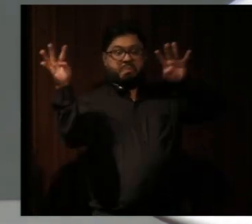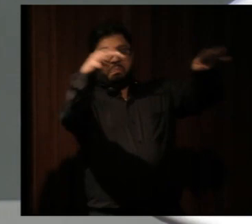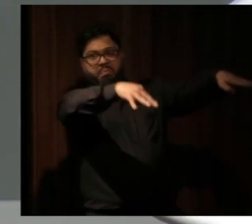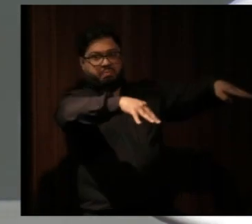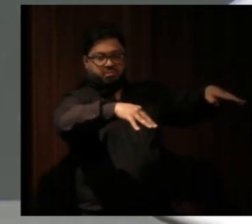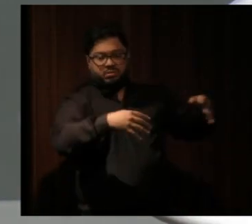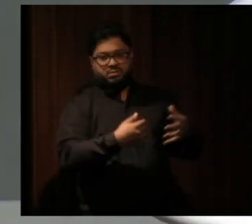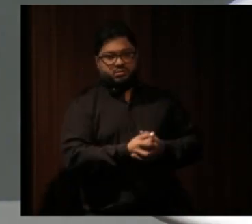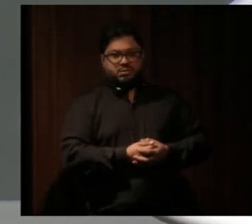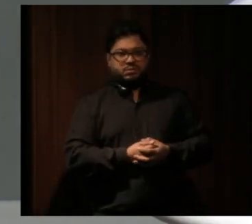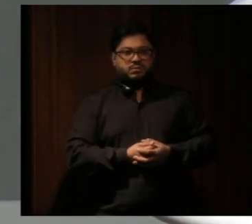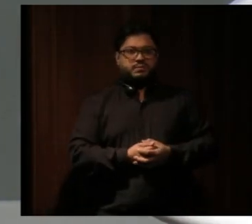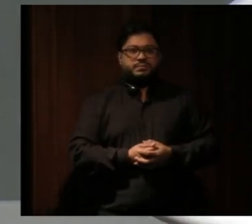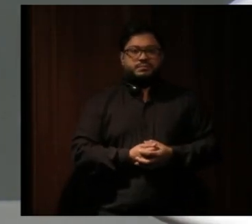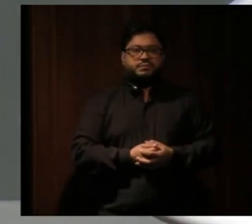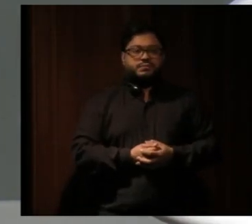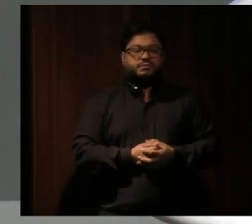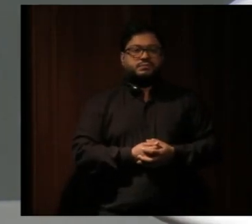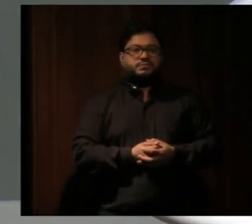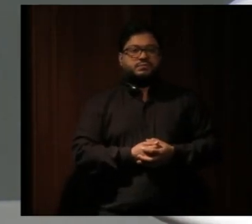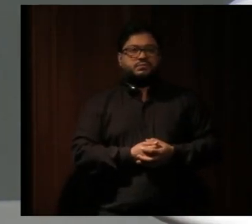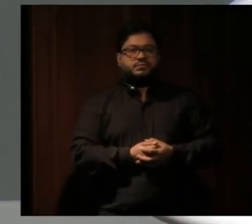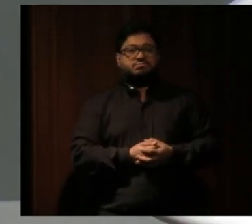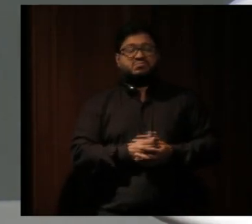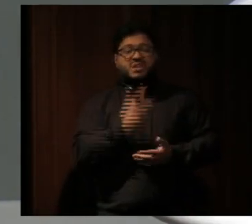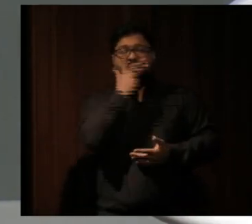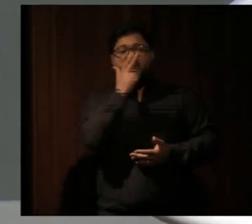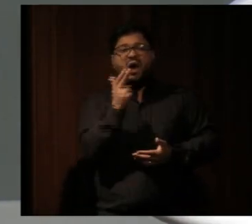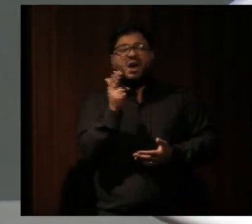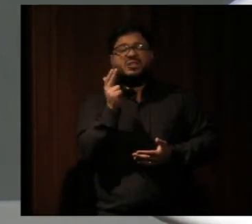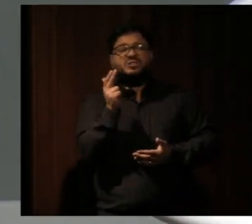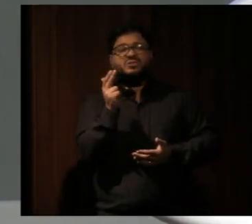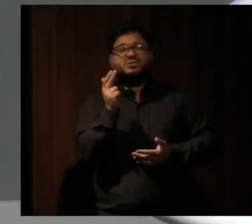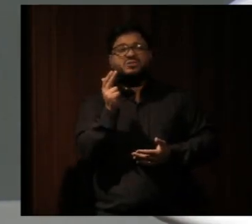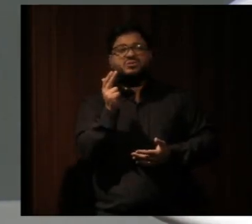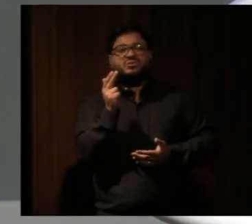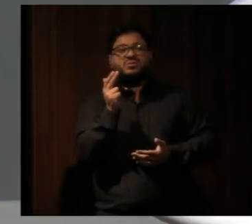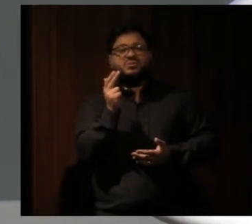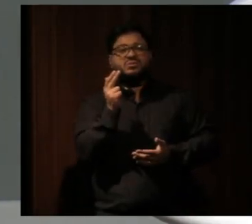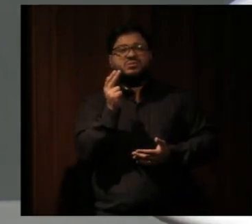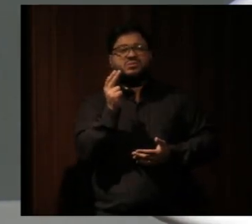enfim mas eh eu eu acho que